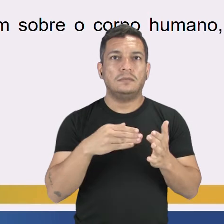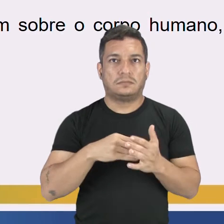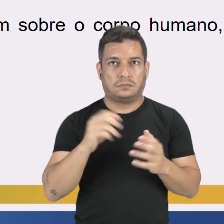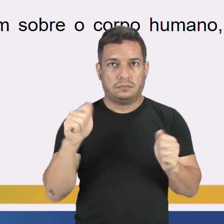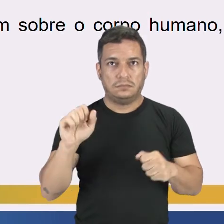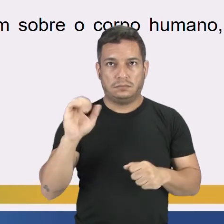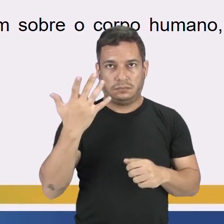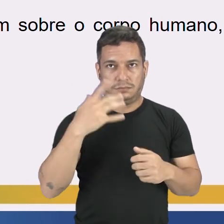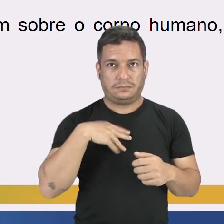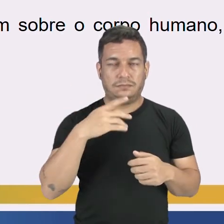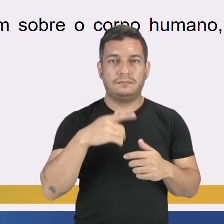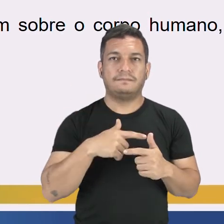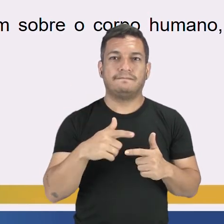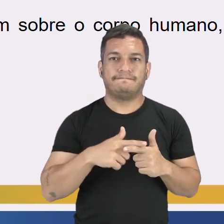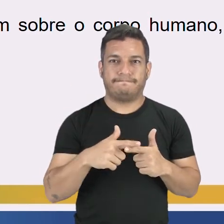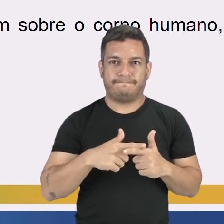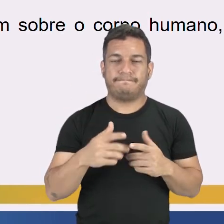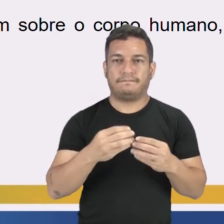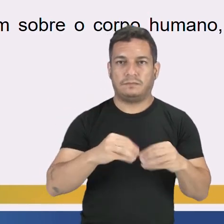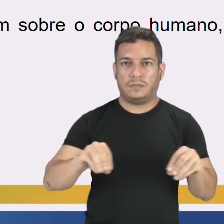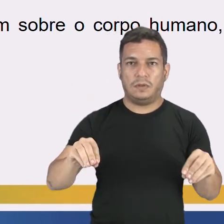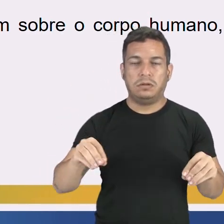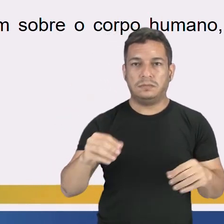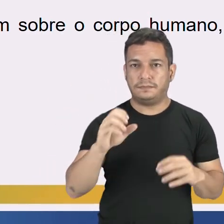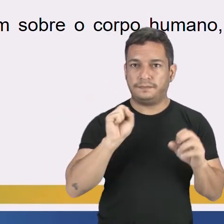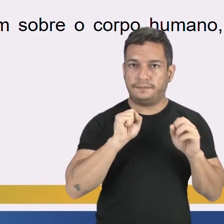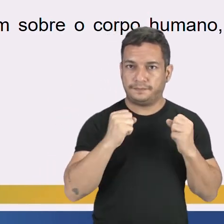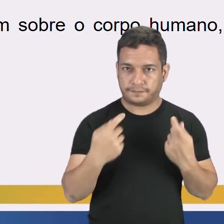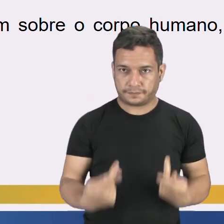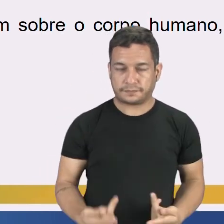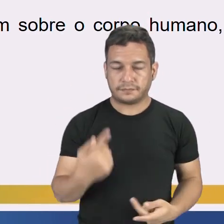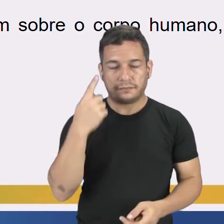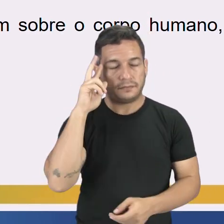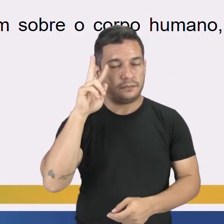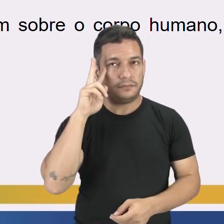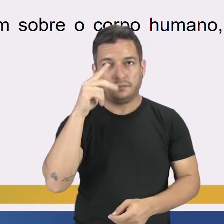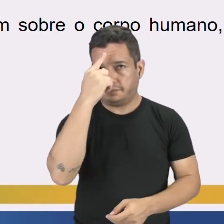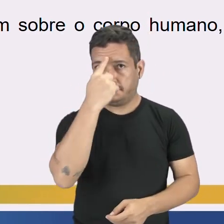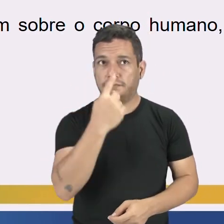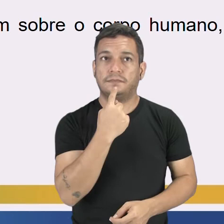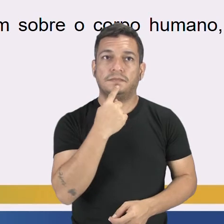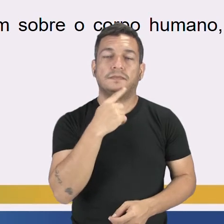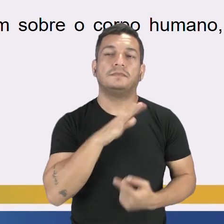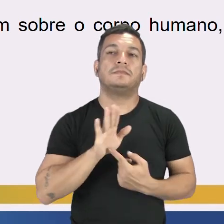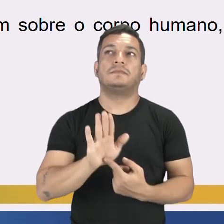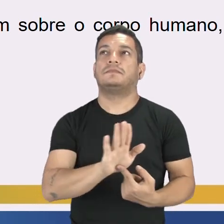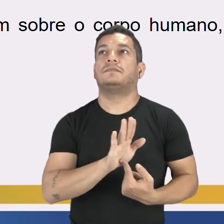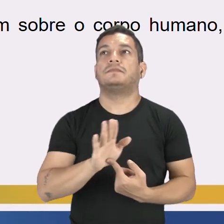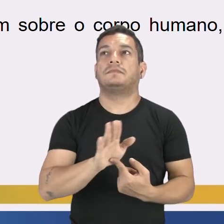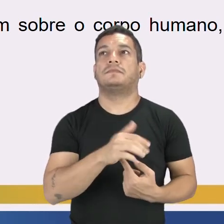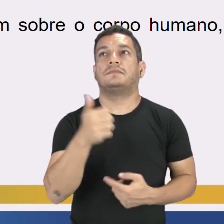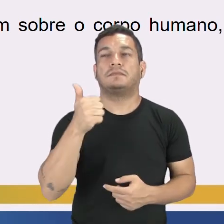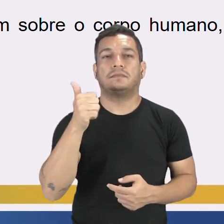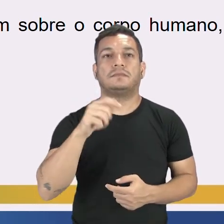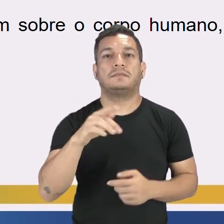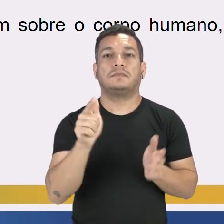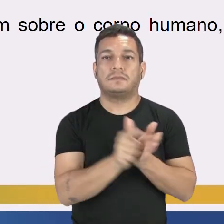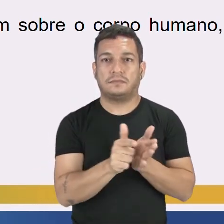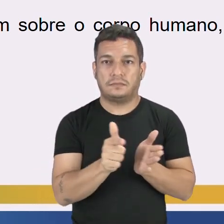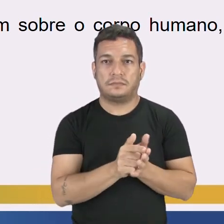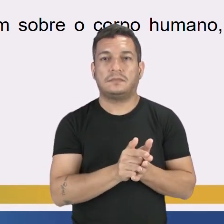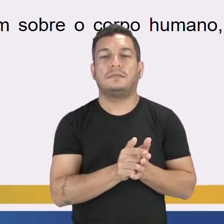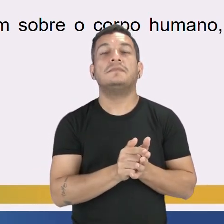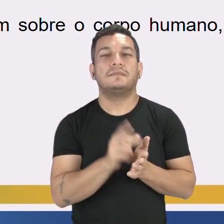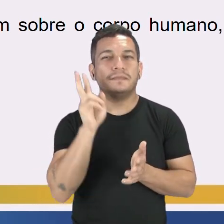causar danos irreparáveis ao ser humano. Lembra lá da imagem que estava passando, o primeiro era a folha